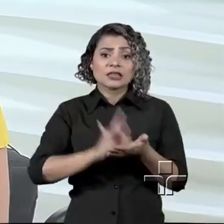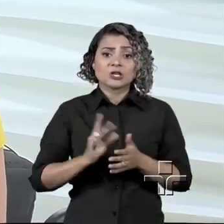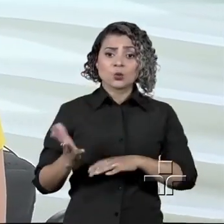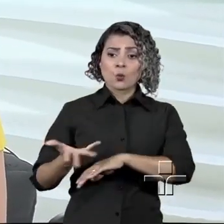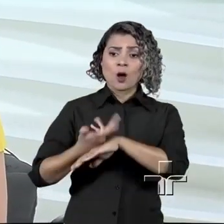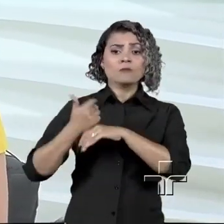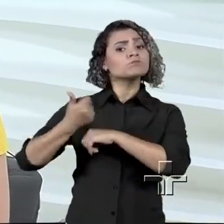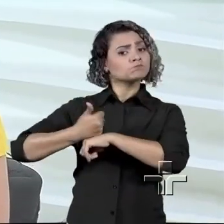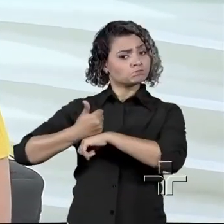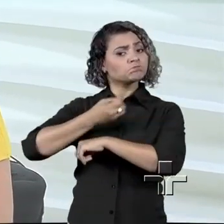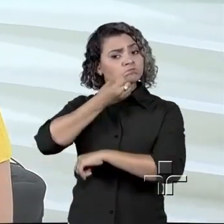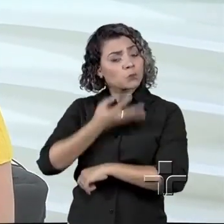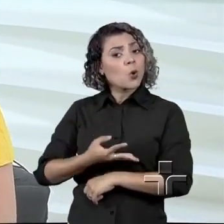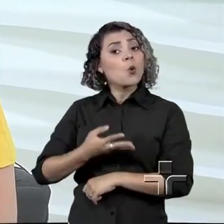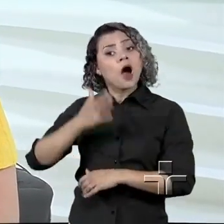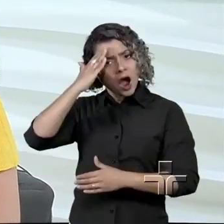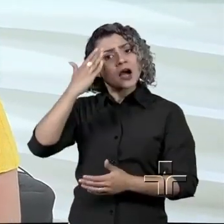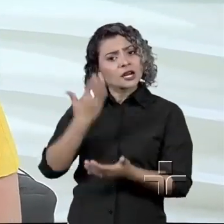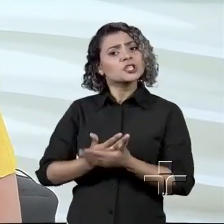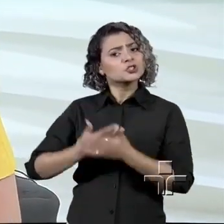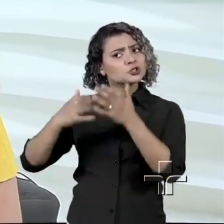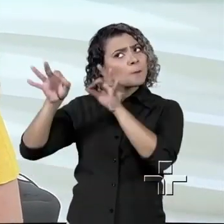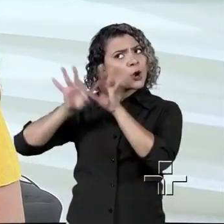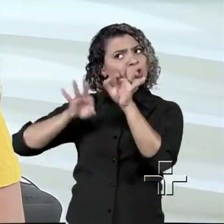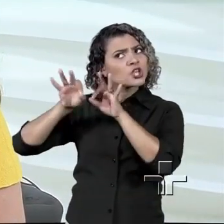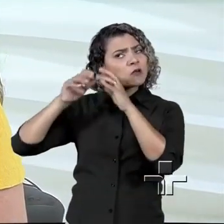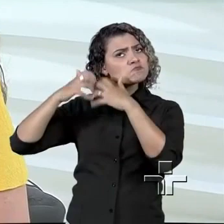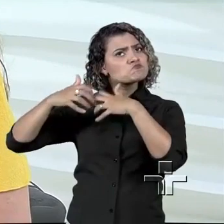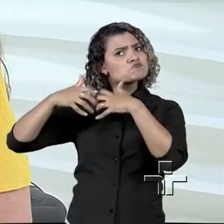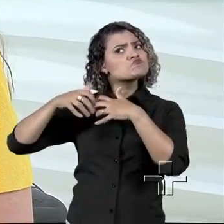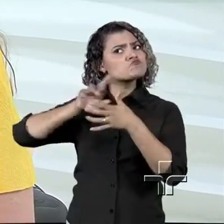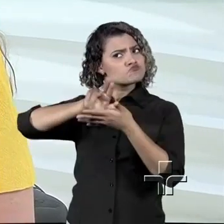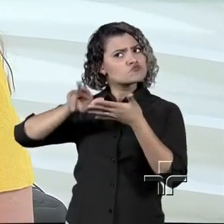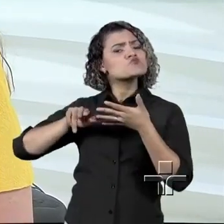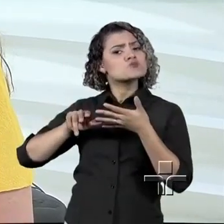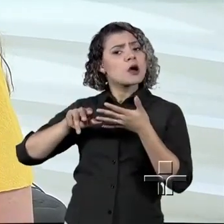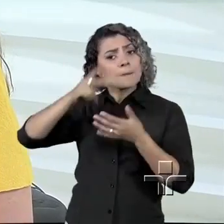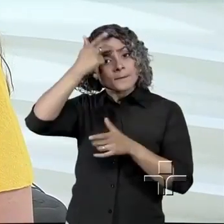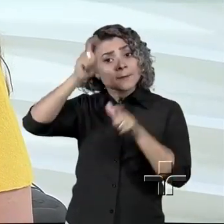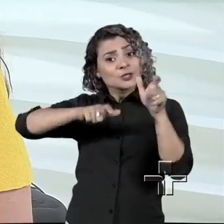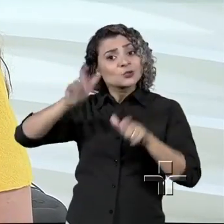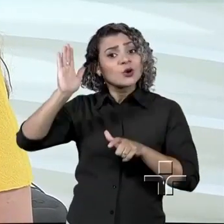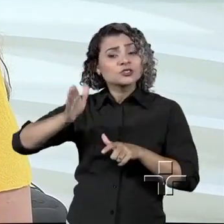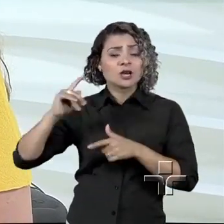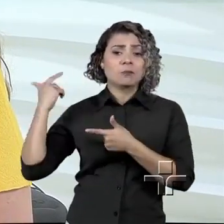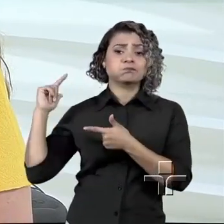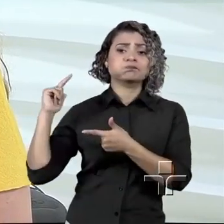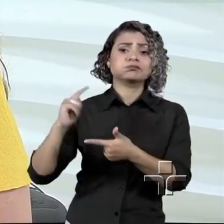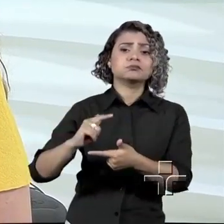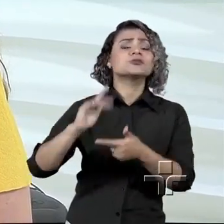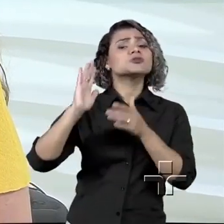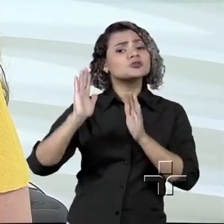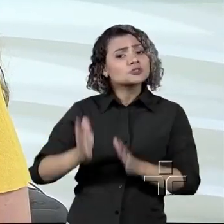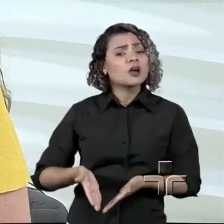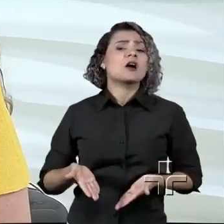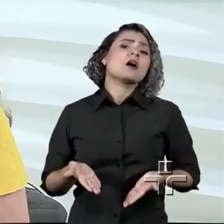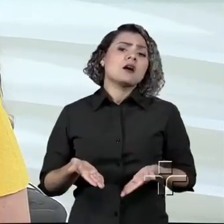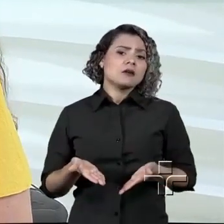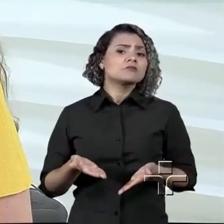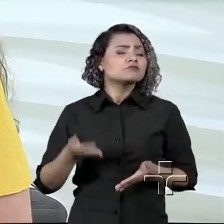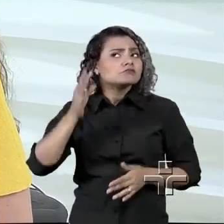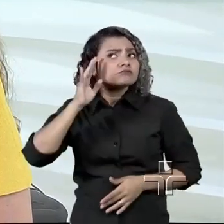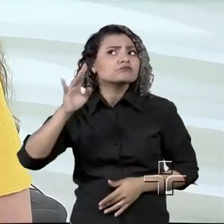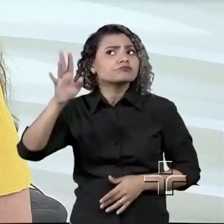e acreditam mesmo naquilo que elas pensam, porque são pessoas que já refletiram muito sobre aquilo. Então,